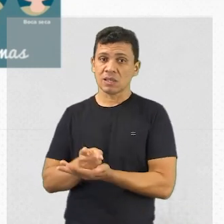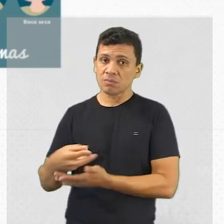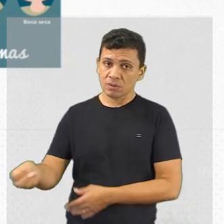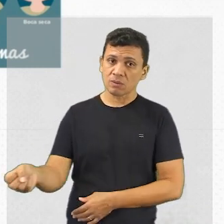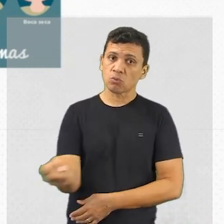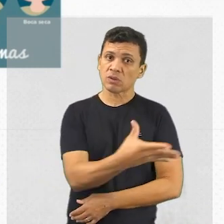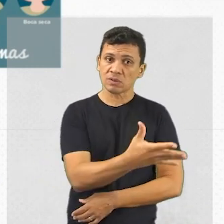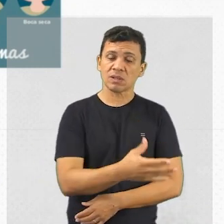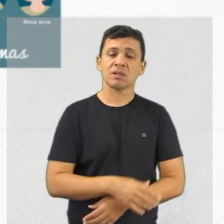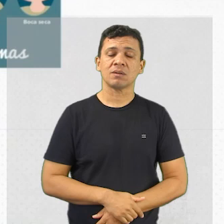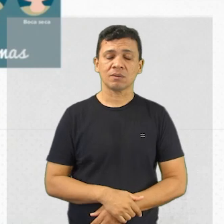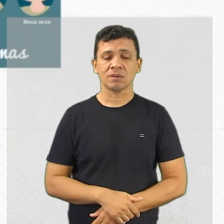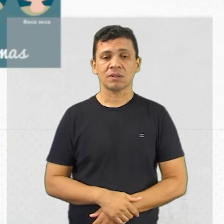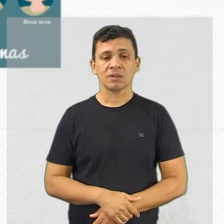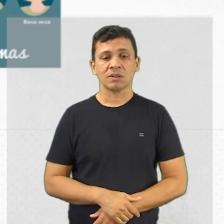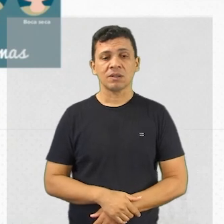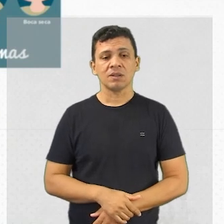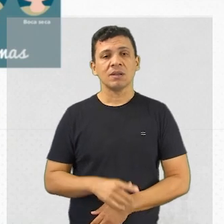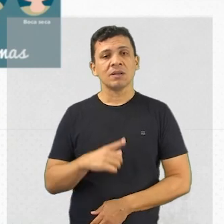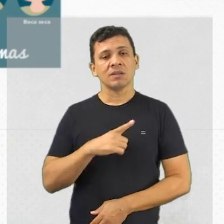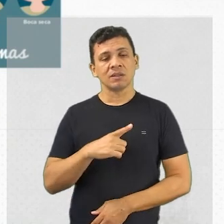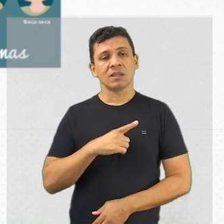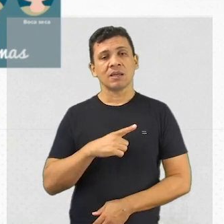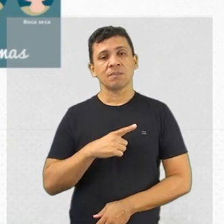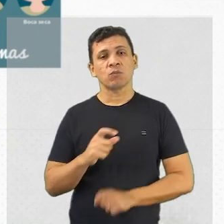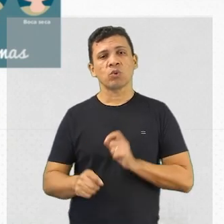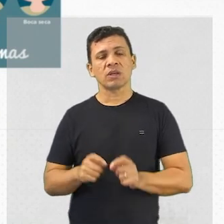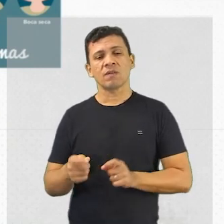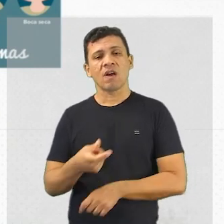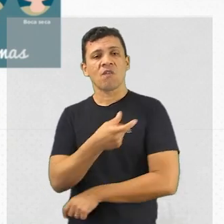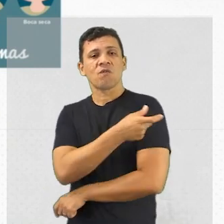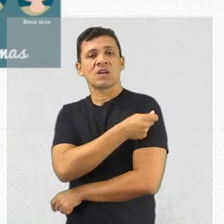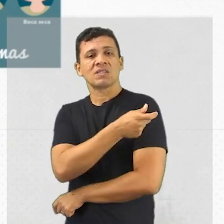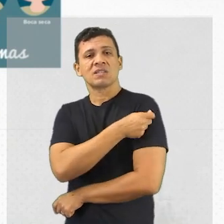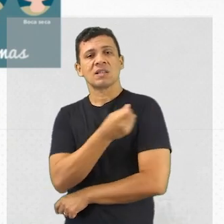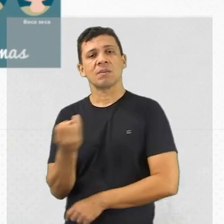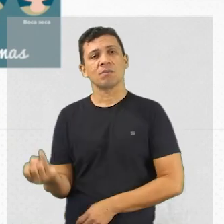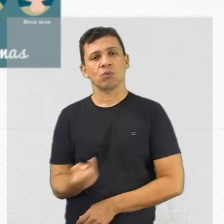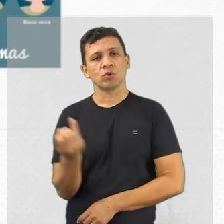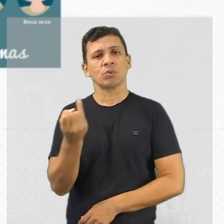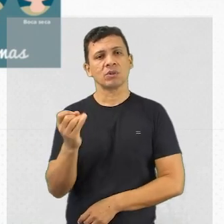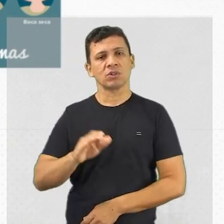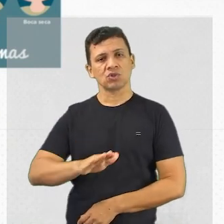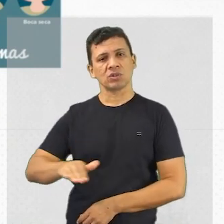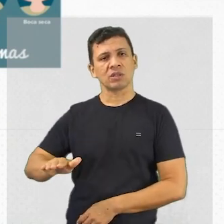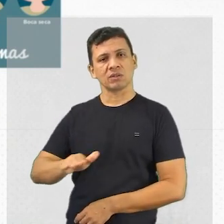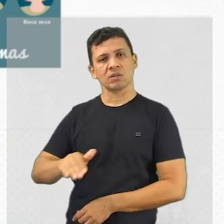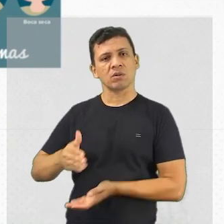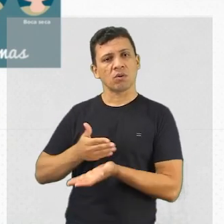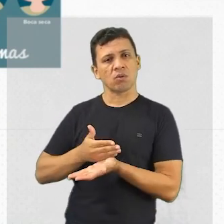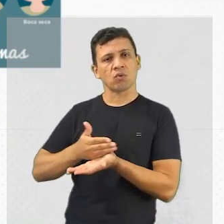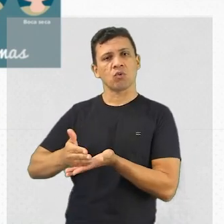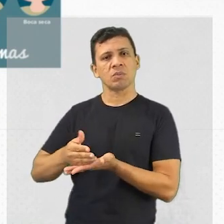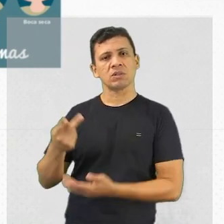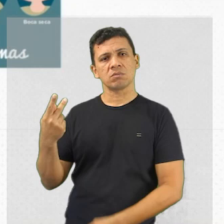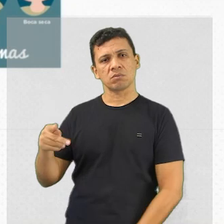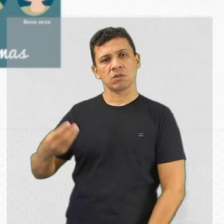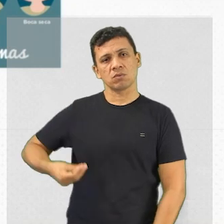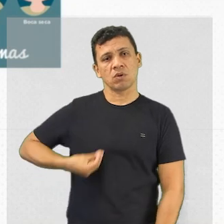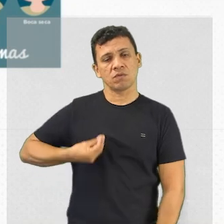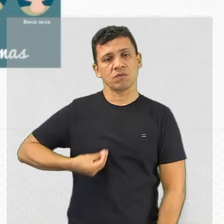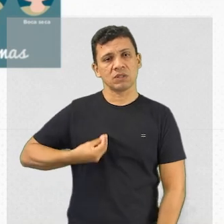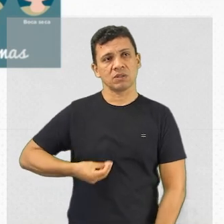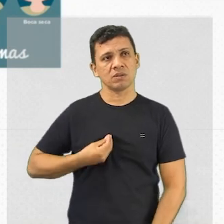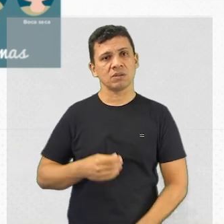uma das vacinas que são injetadas, né, que são necessárias na criança desde o início ali da sua vida, e se eu não